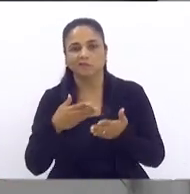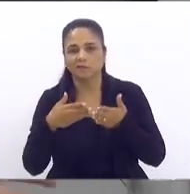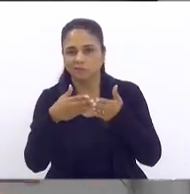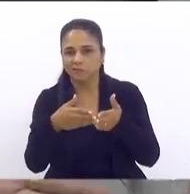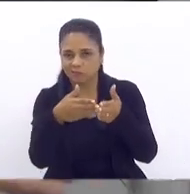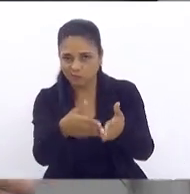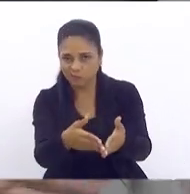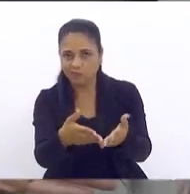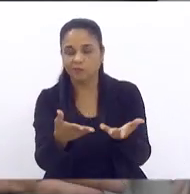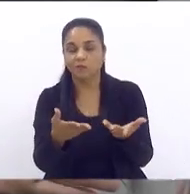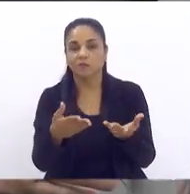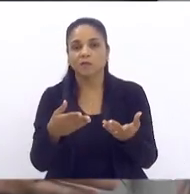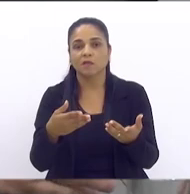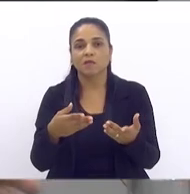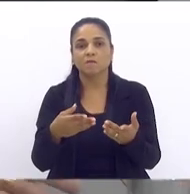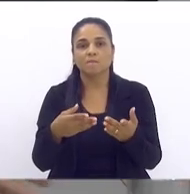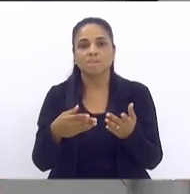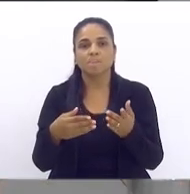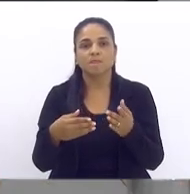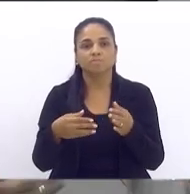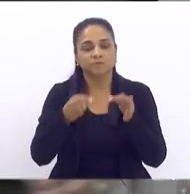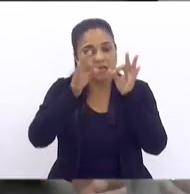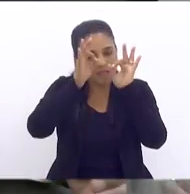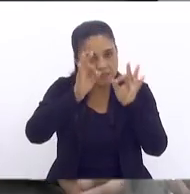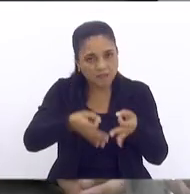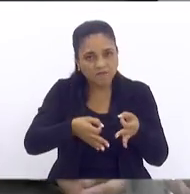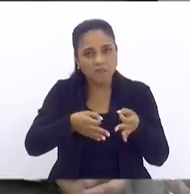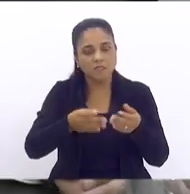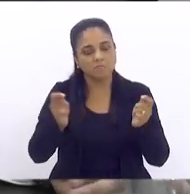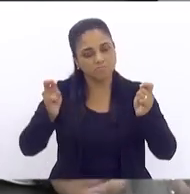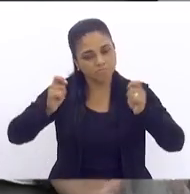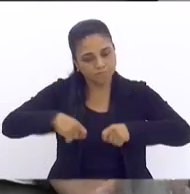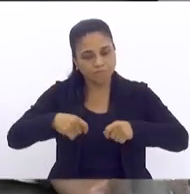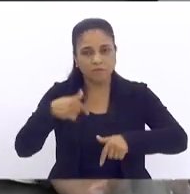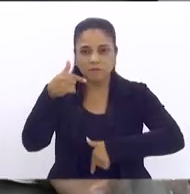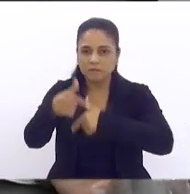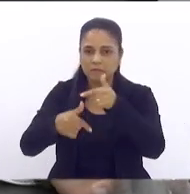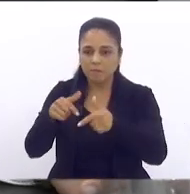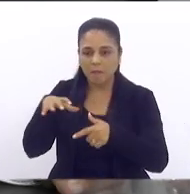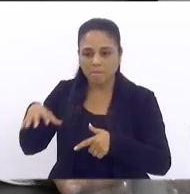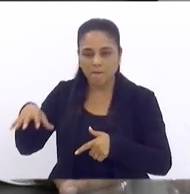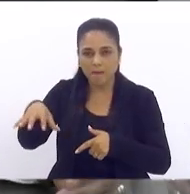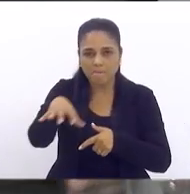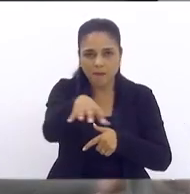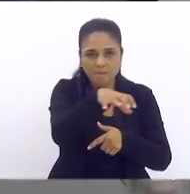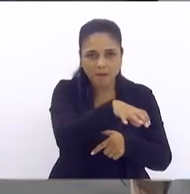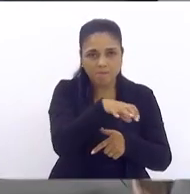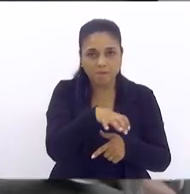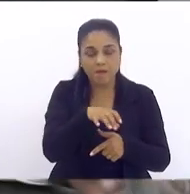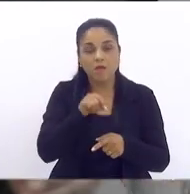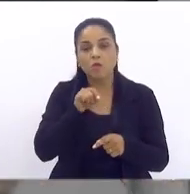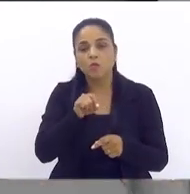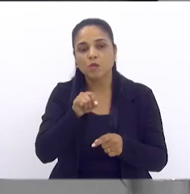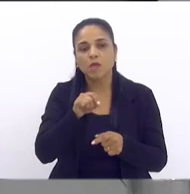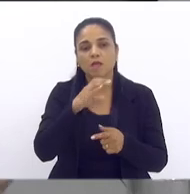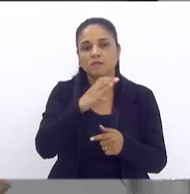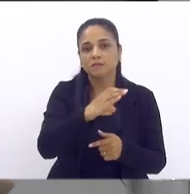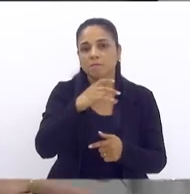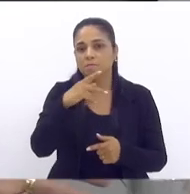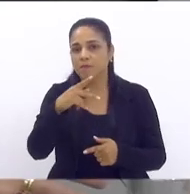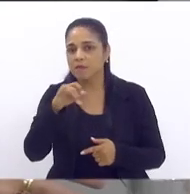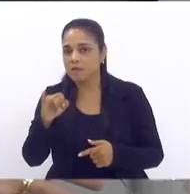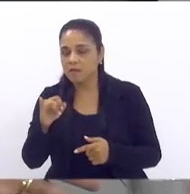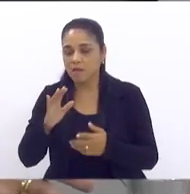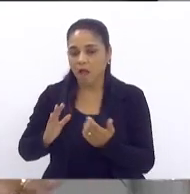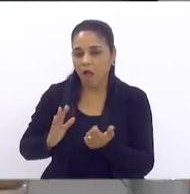importante que a gente possa definir essas competências de verdade e estabelecer aqui que rumos essa CPI toma no sentido